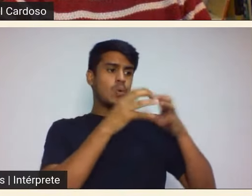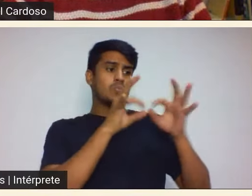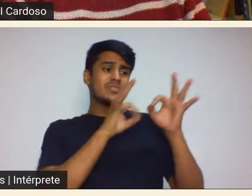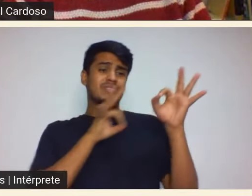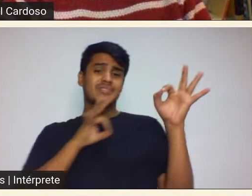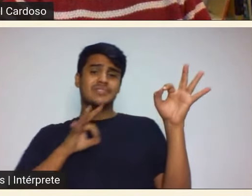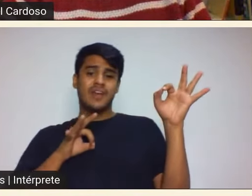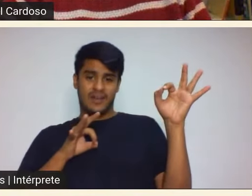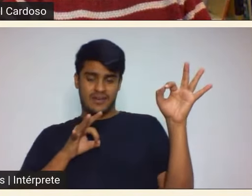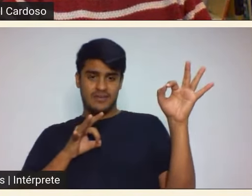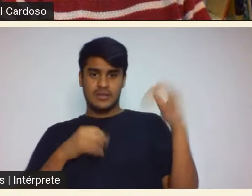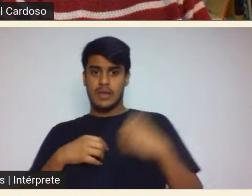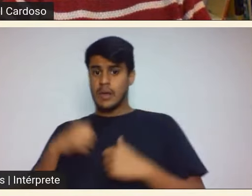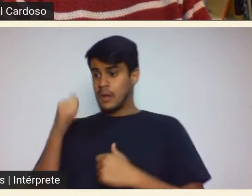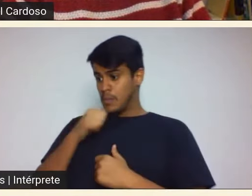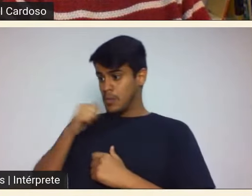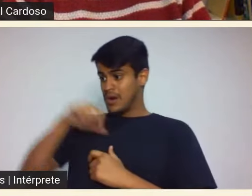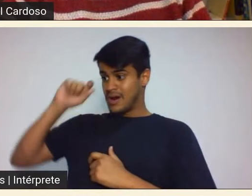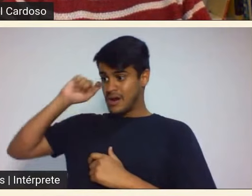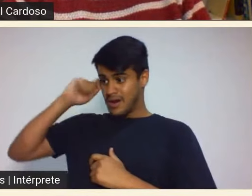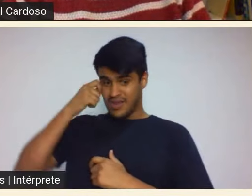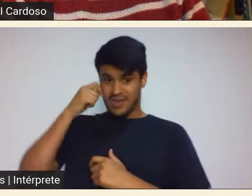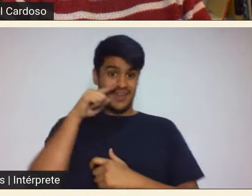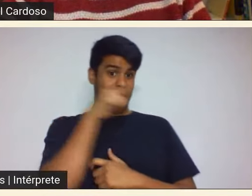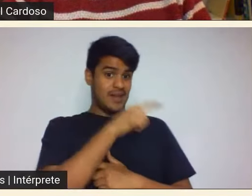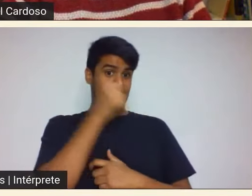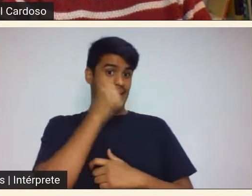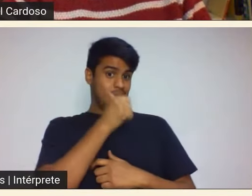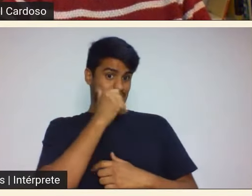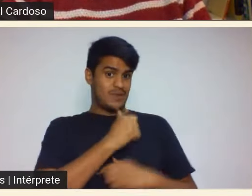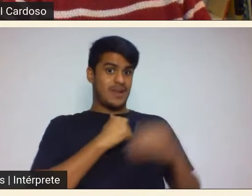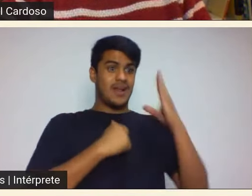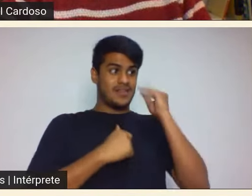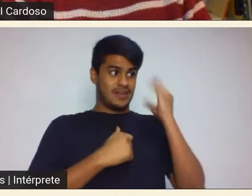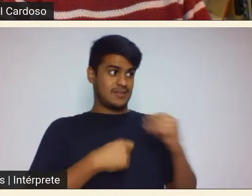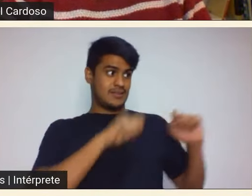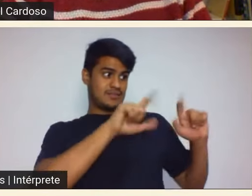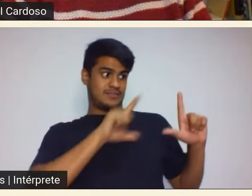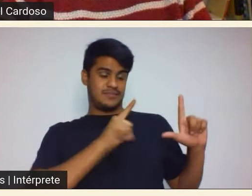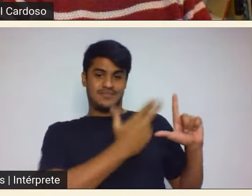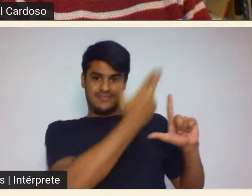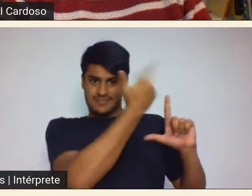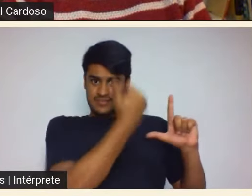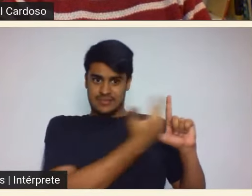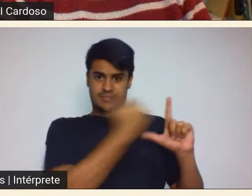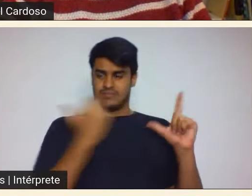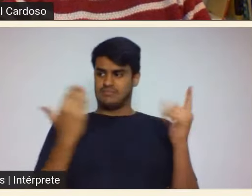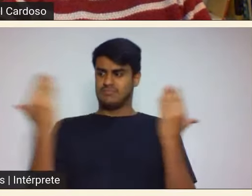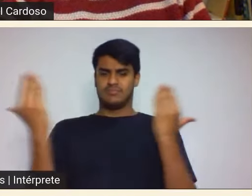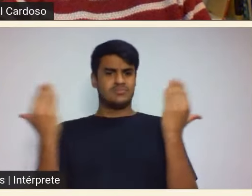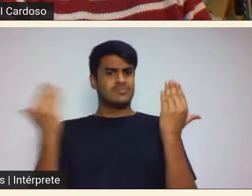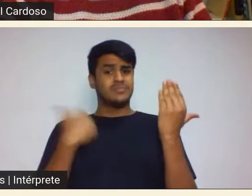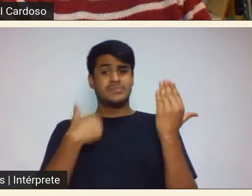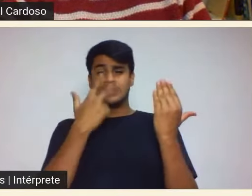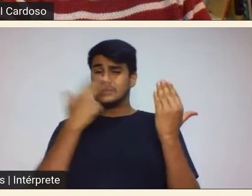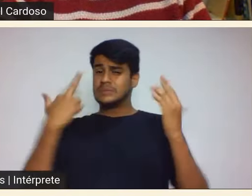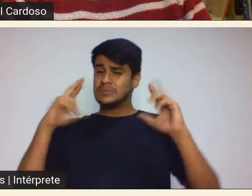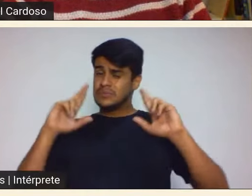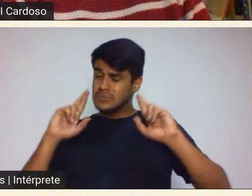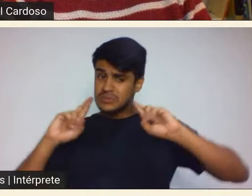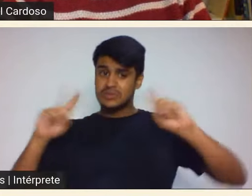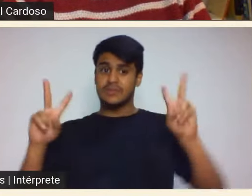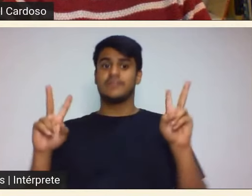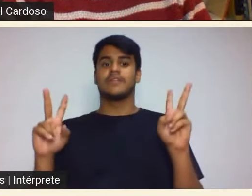mulheres negras se encontram nesse campo da representação imagética e a relação que as mulheres não negras e as